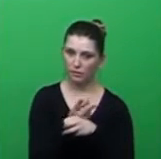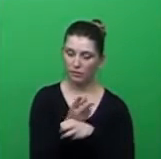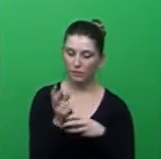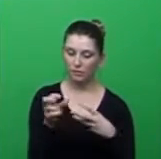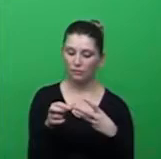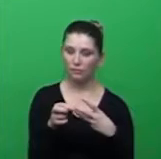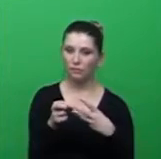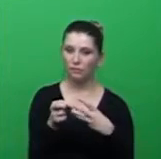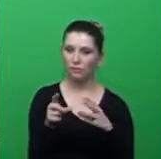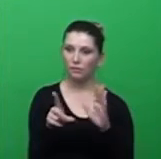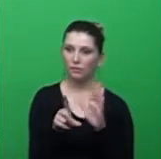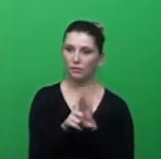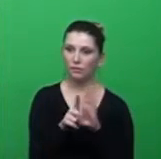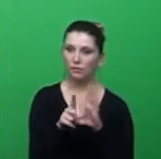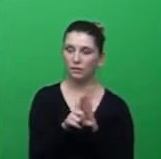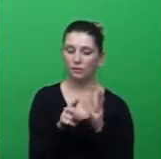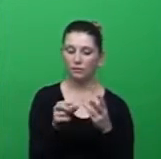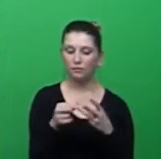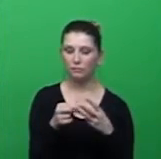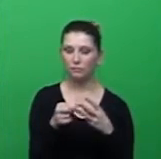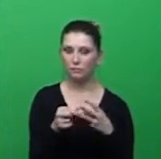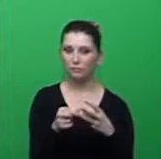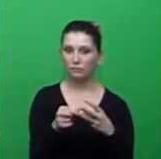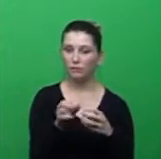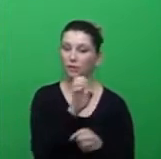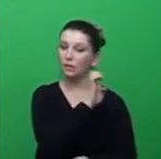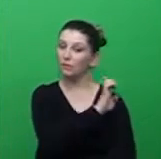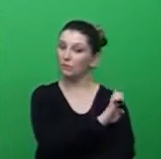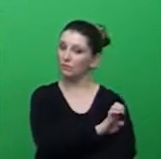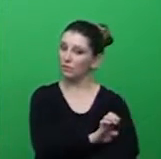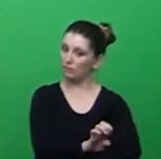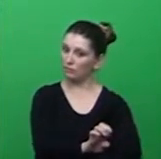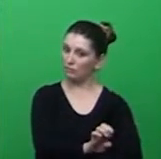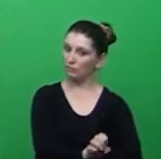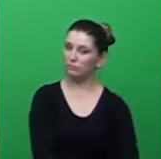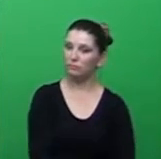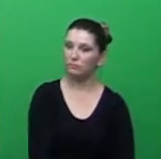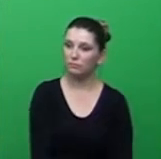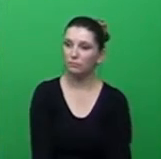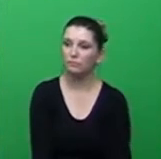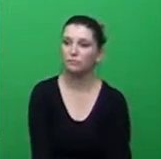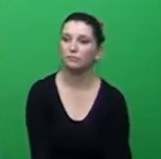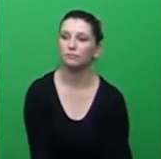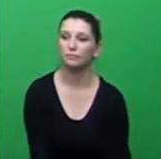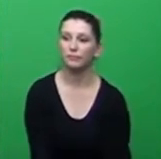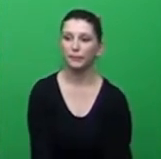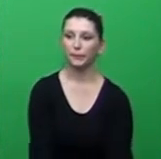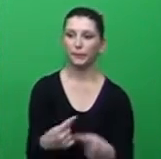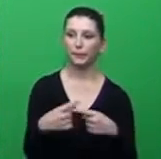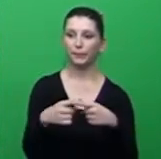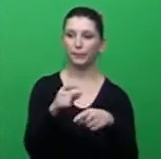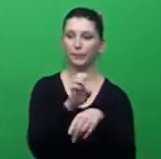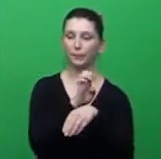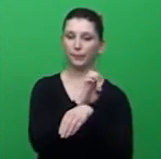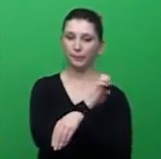licenciamento e educação ambiental. Bom, digo isso porque a educação ambiental,